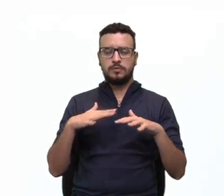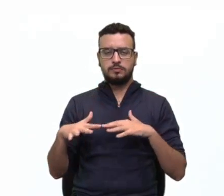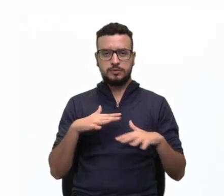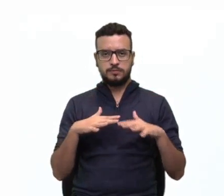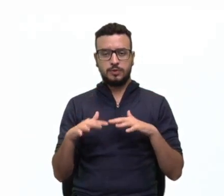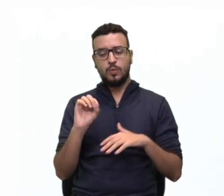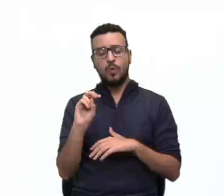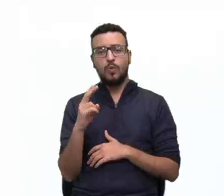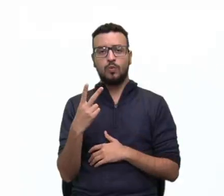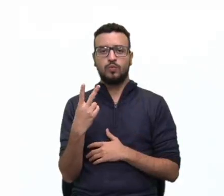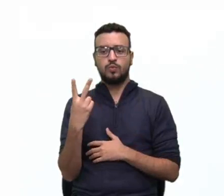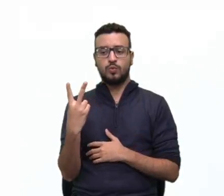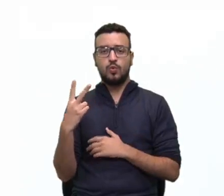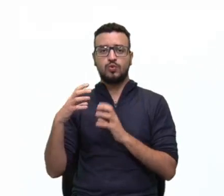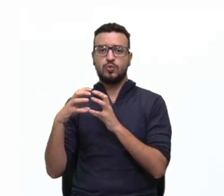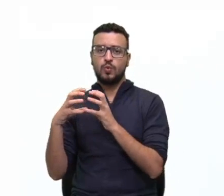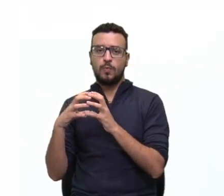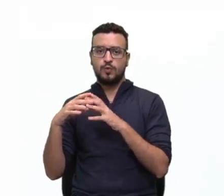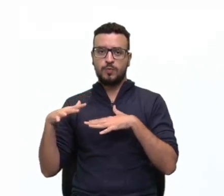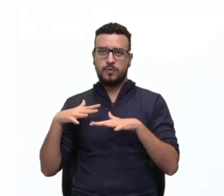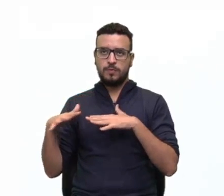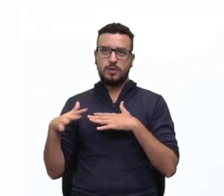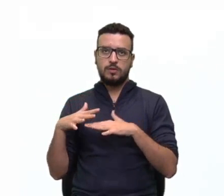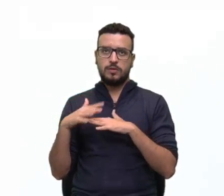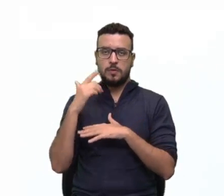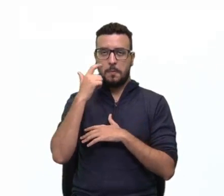conjuntos de movimentos. Então, eu já tenho